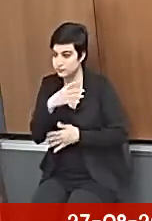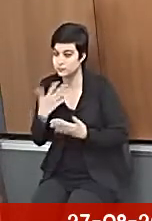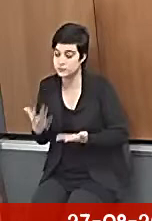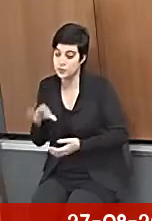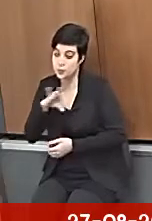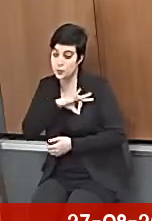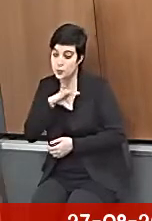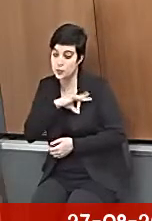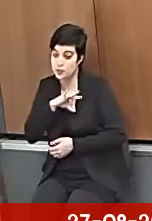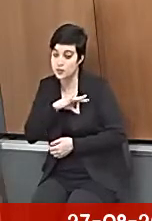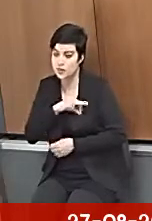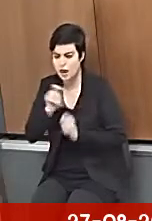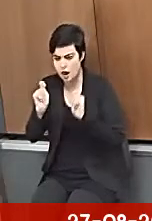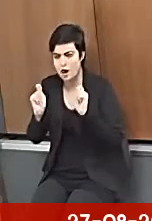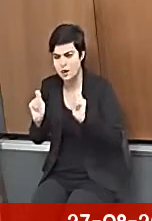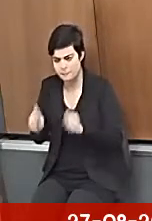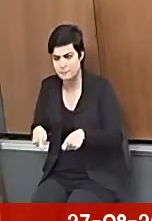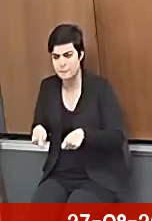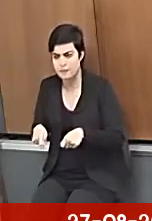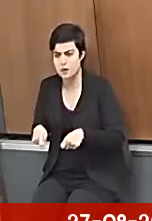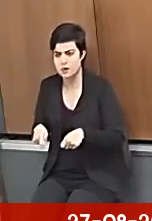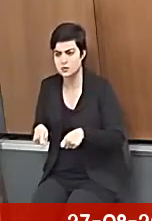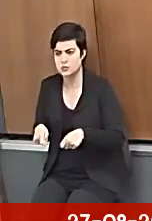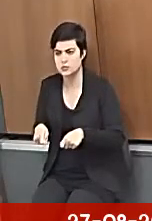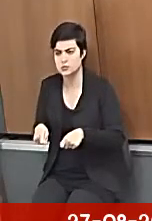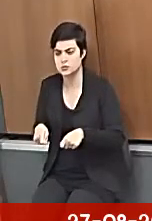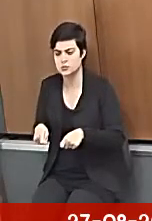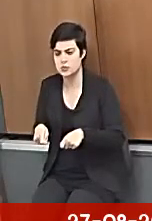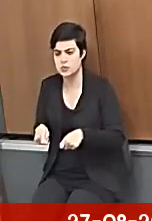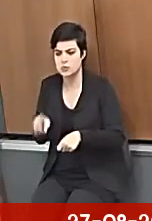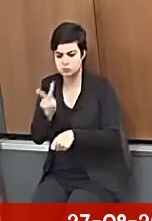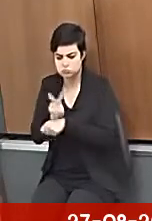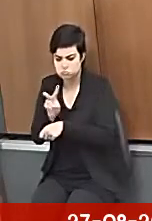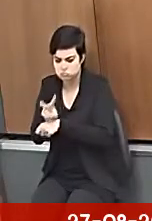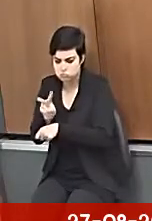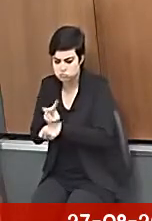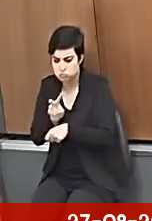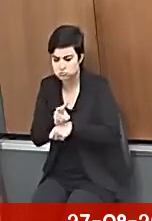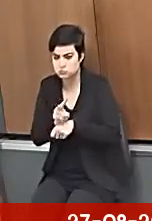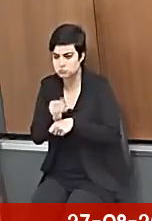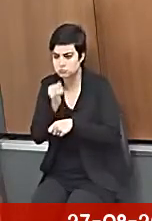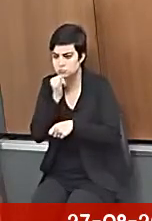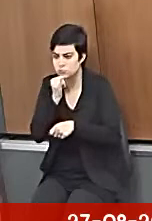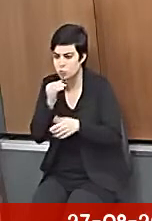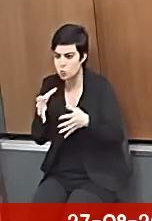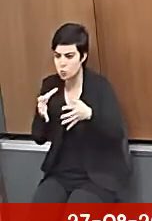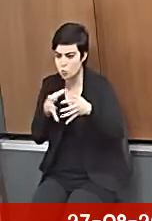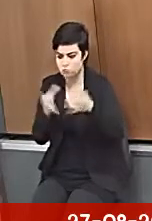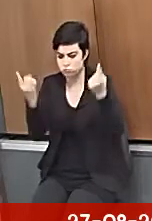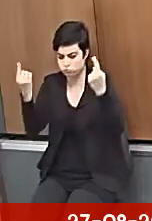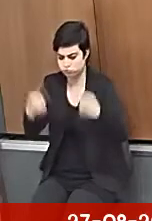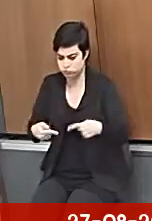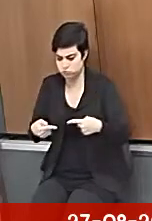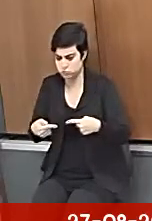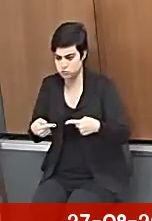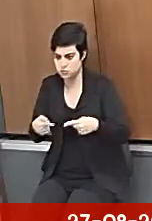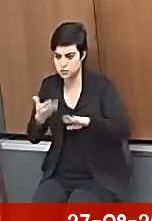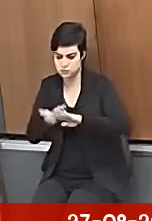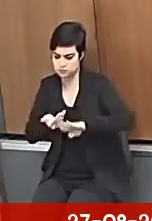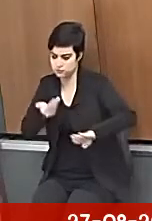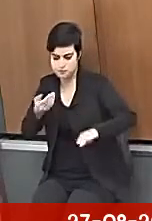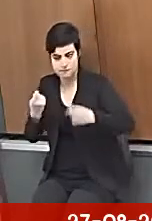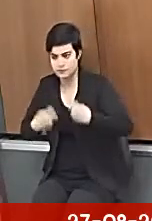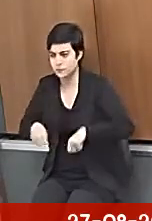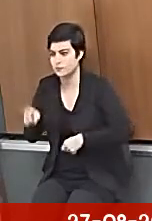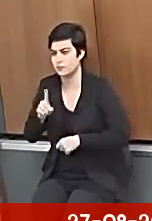possibilitar tem capacidade suficiente para escoltar a torcida adversária pára dentro do estádio sem precisar de colocar um muro